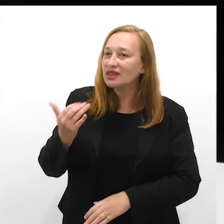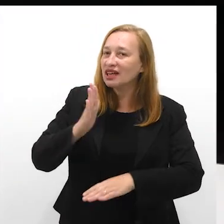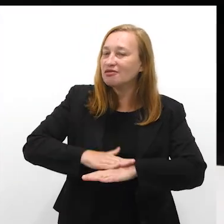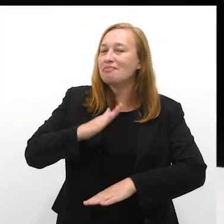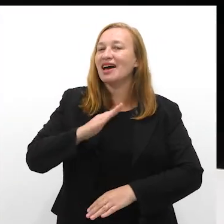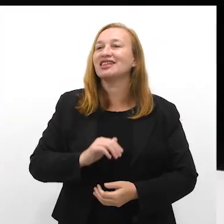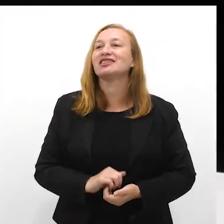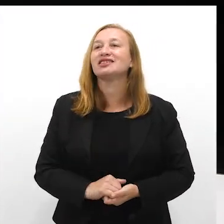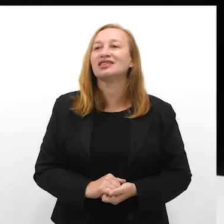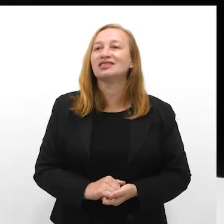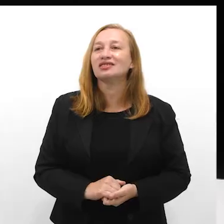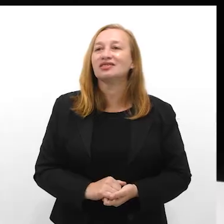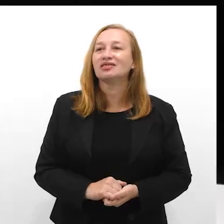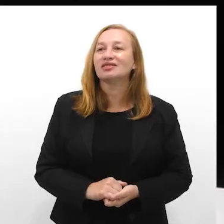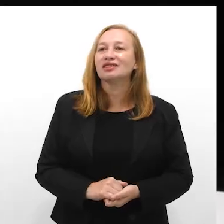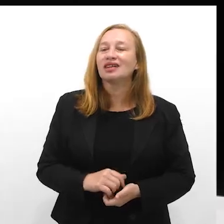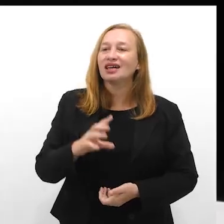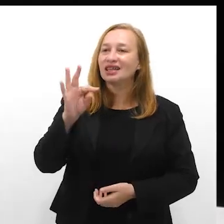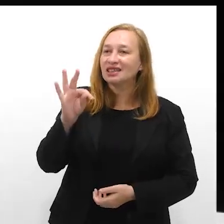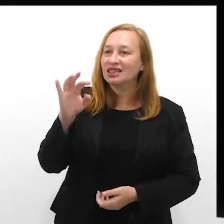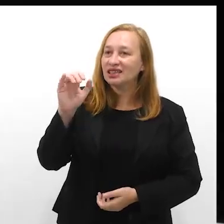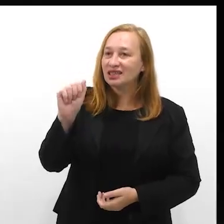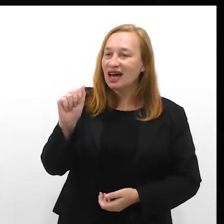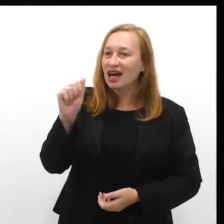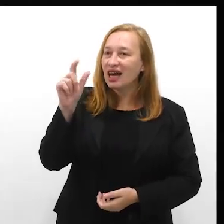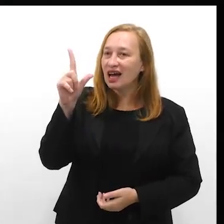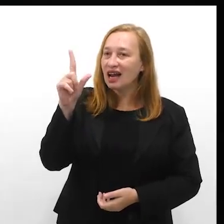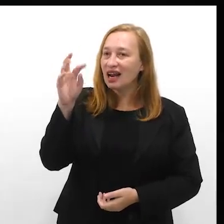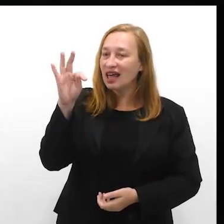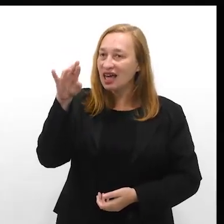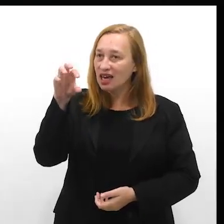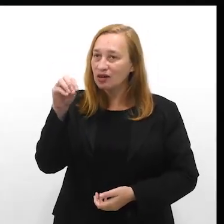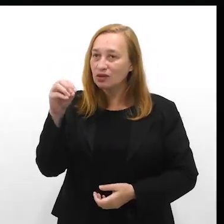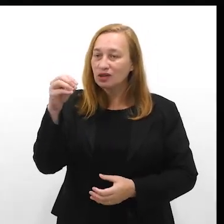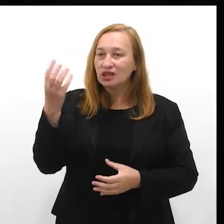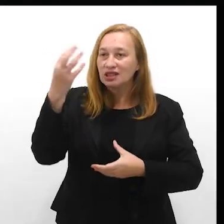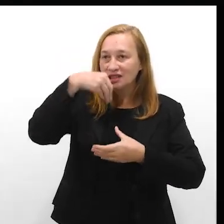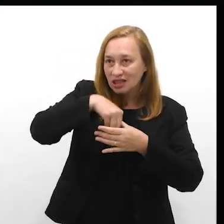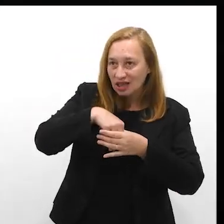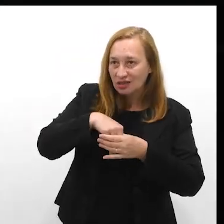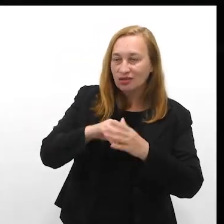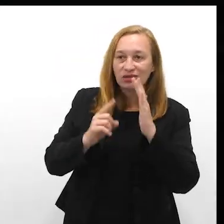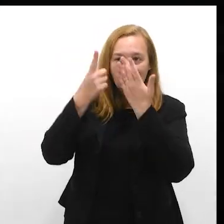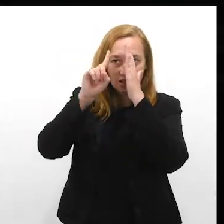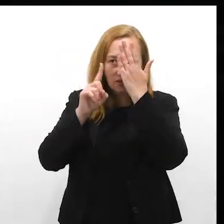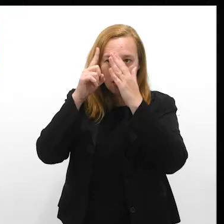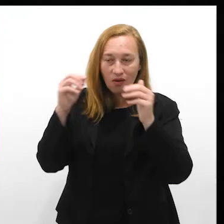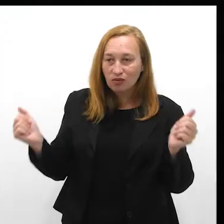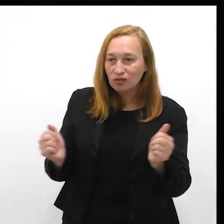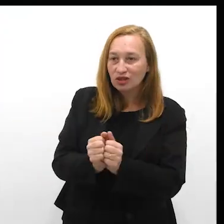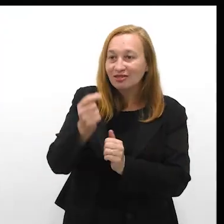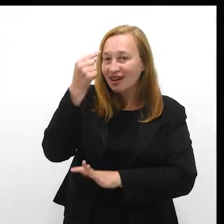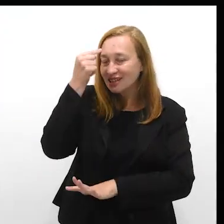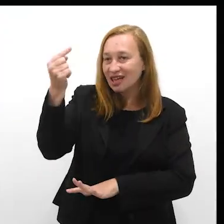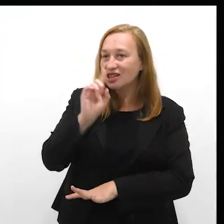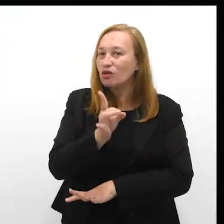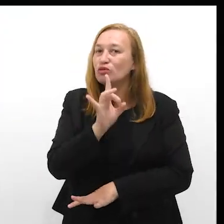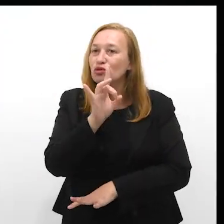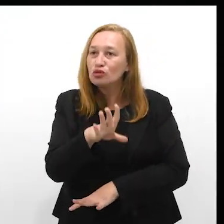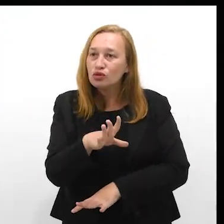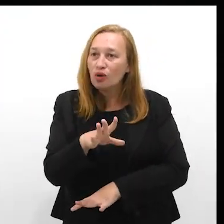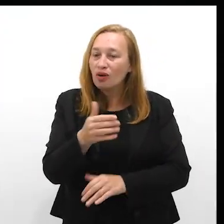Que tivesse aproveitado mais ainda o talento dentro do carnaval, contribuindo também com as